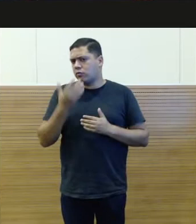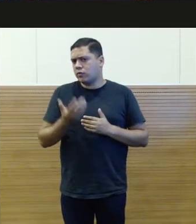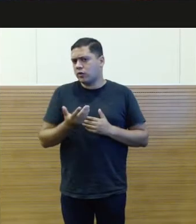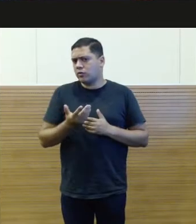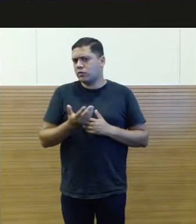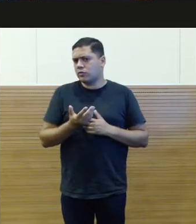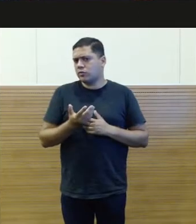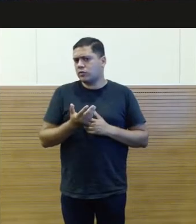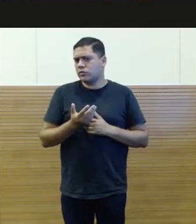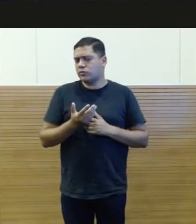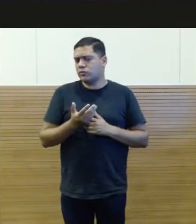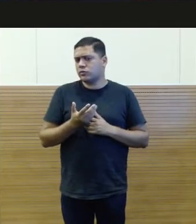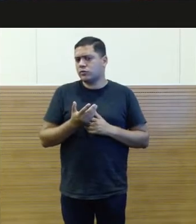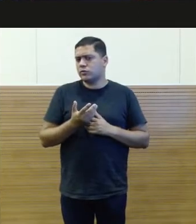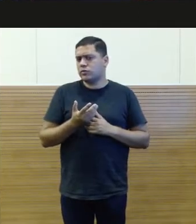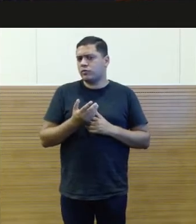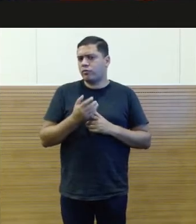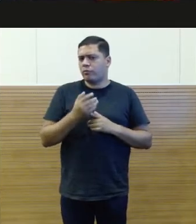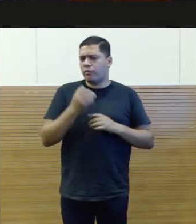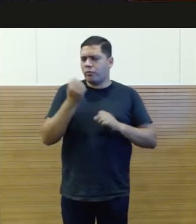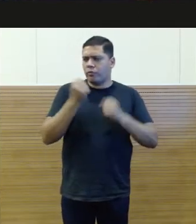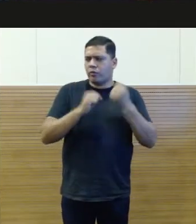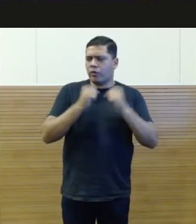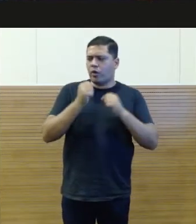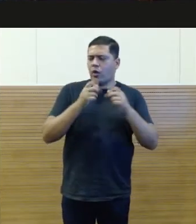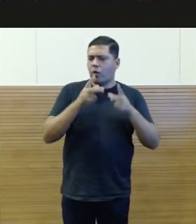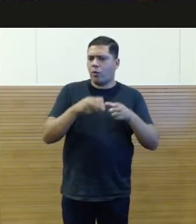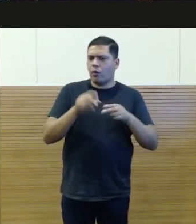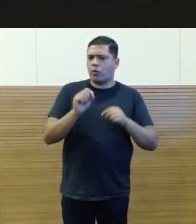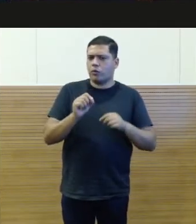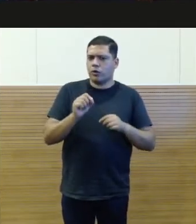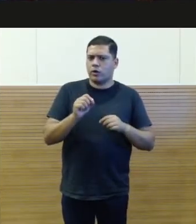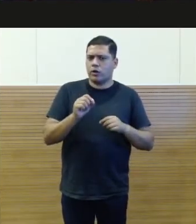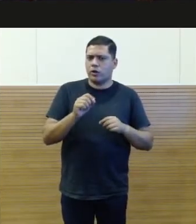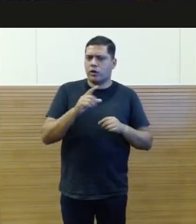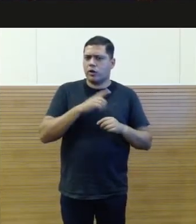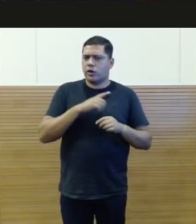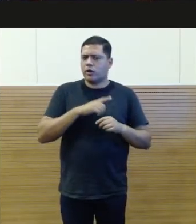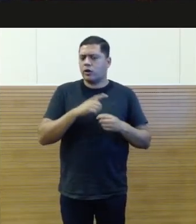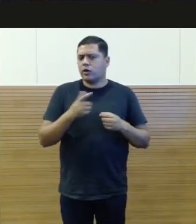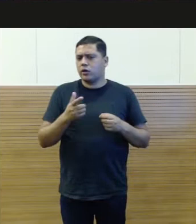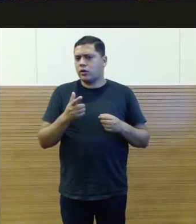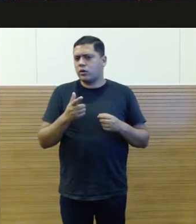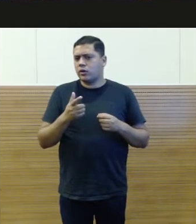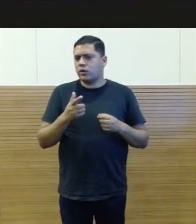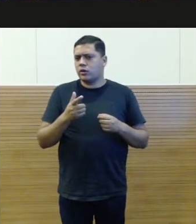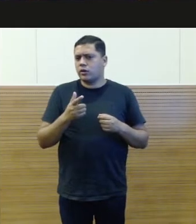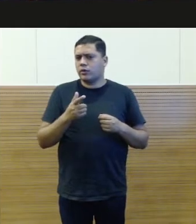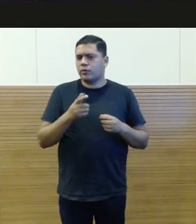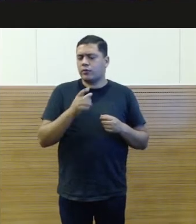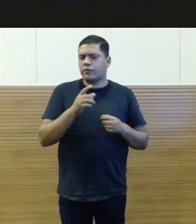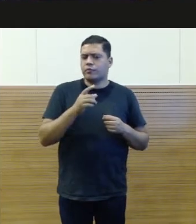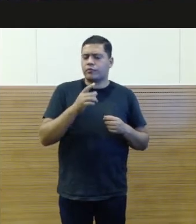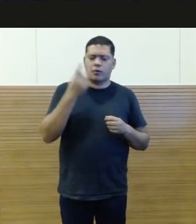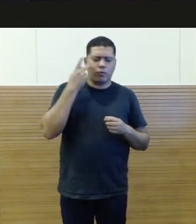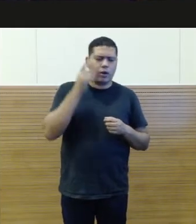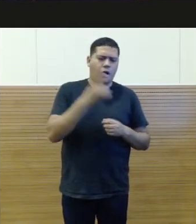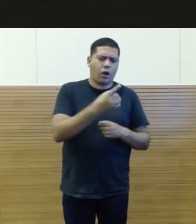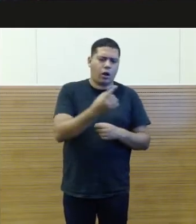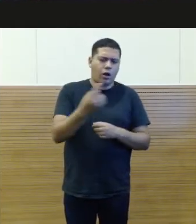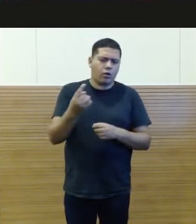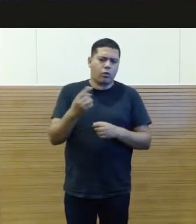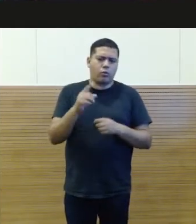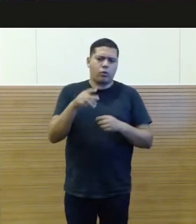de alimentos ultraprocessados, como ele se relaciona com a qualidade da dieta e com o estado de saúde da população. E vamos